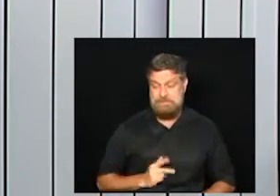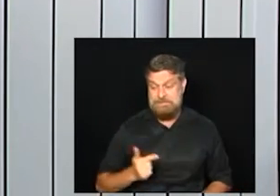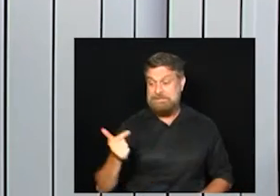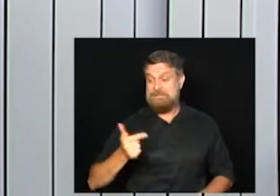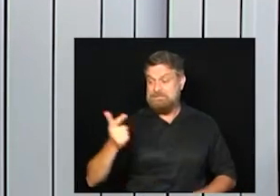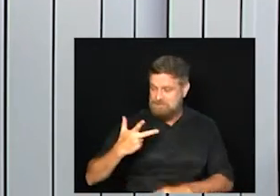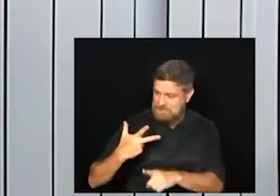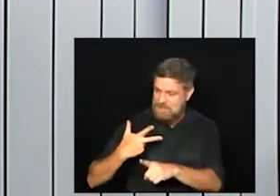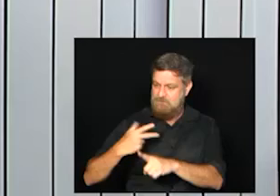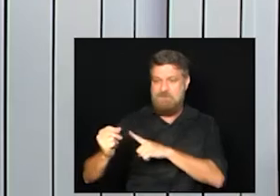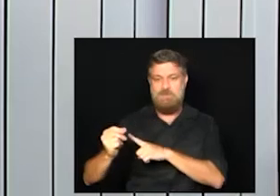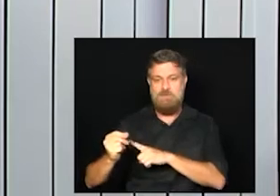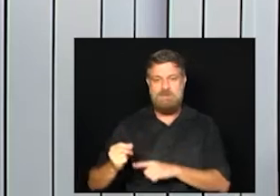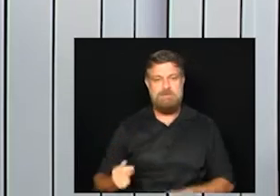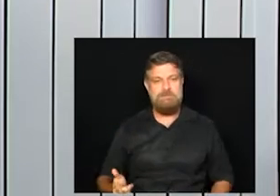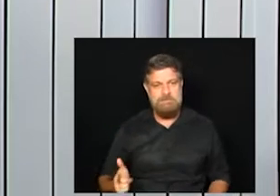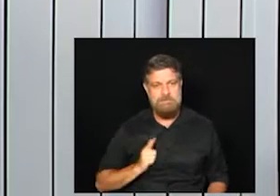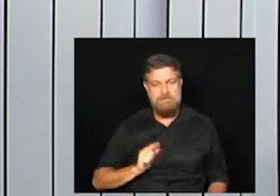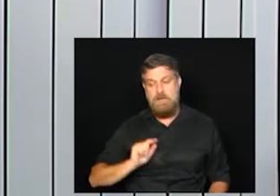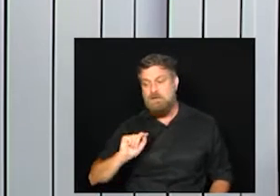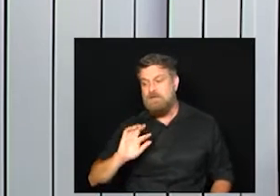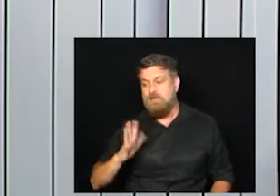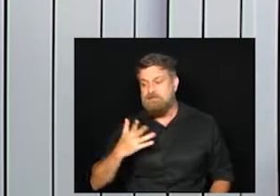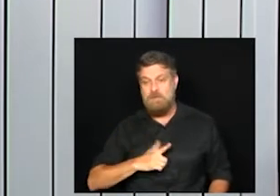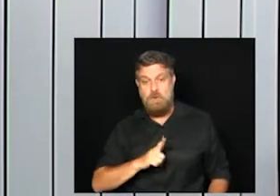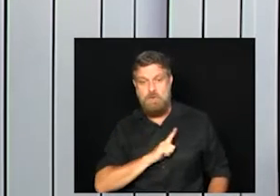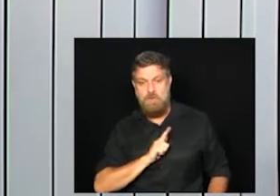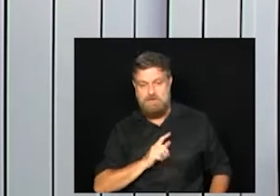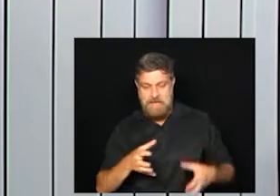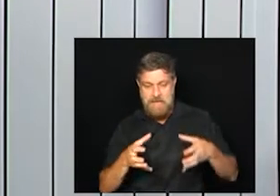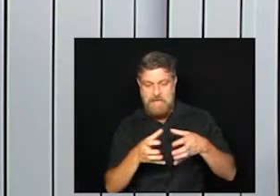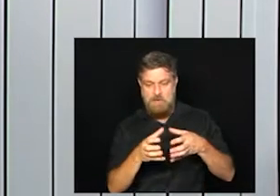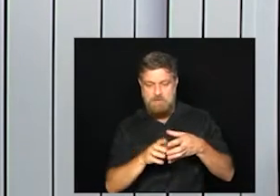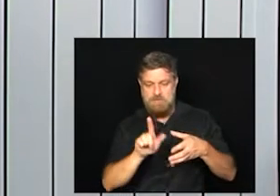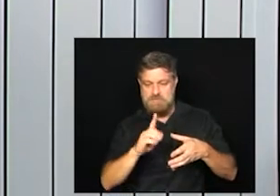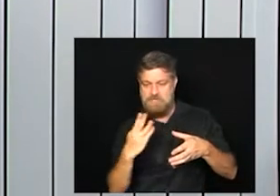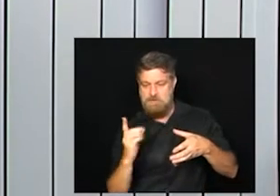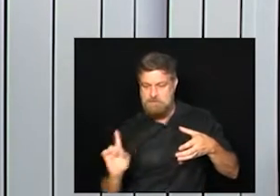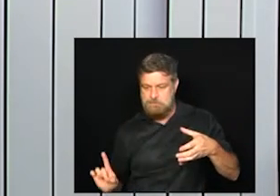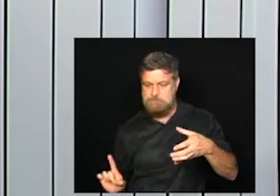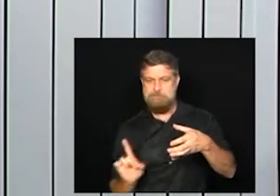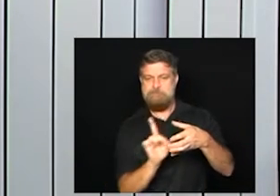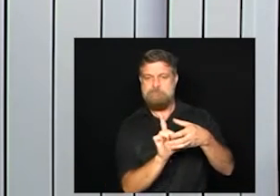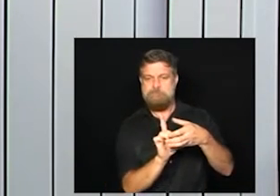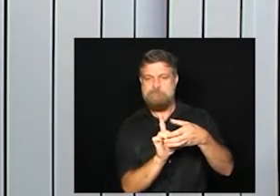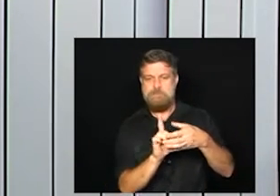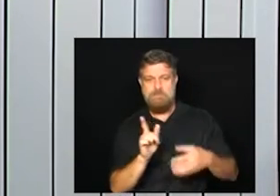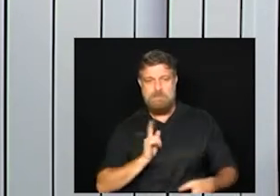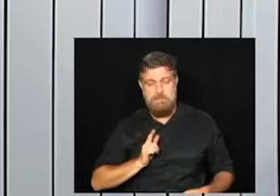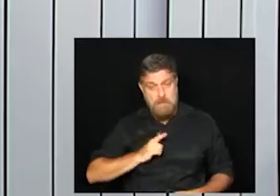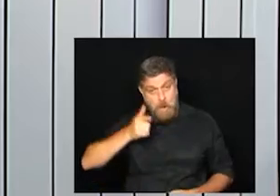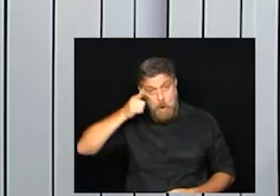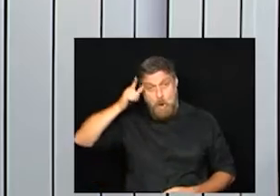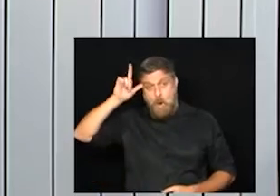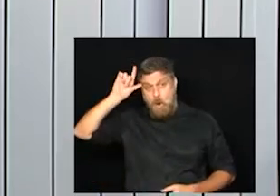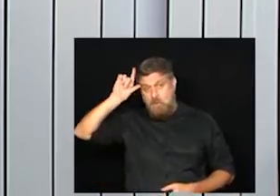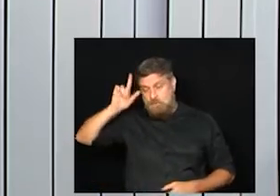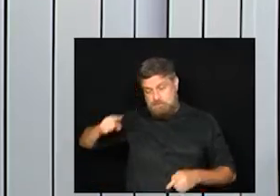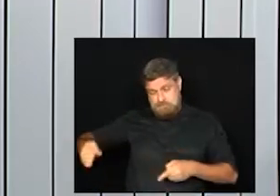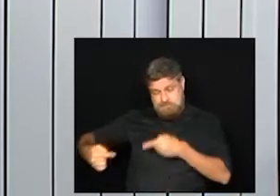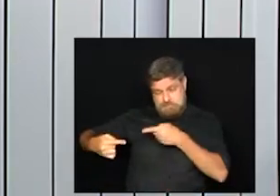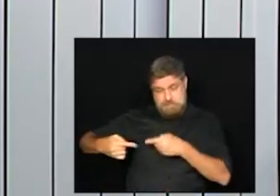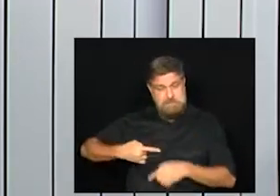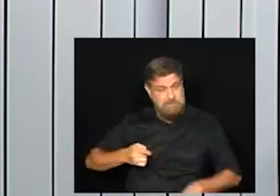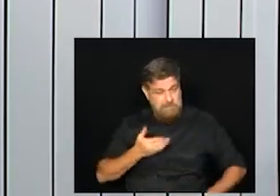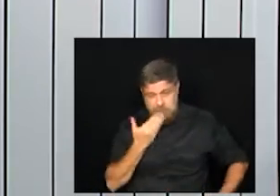vitória consecutiva e que levou a equipe ao G4 da competição. Mas o duelo de ontem contra o Avaí não